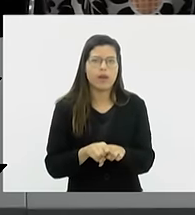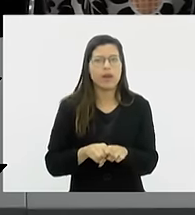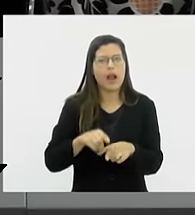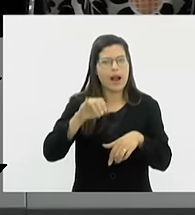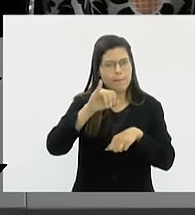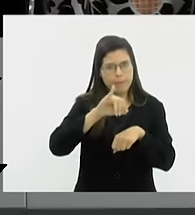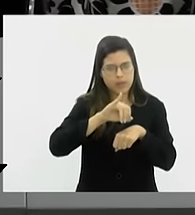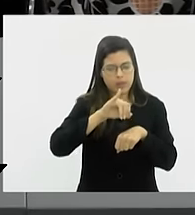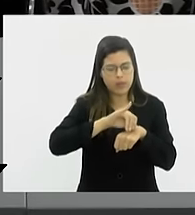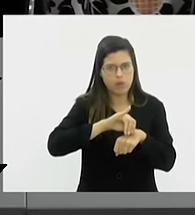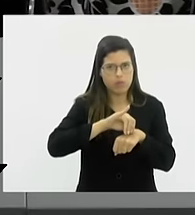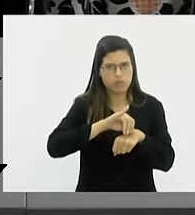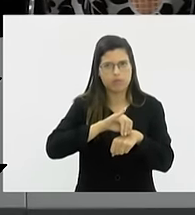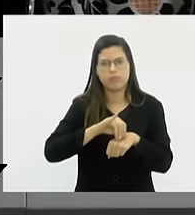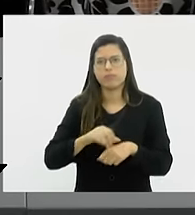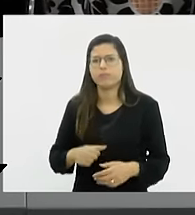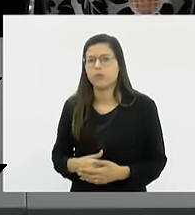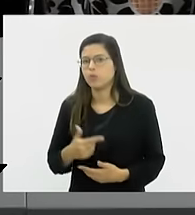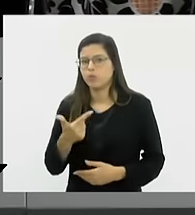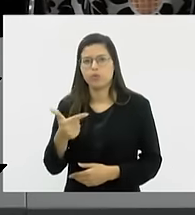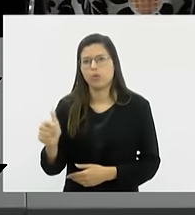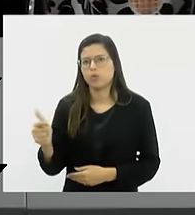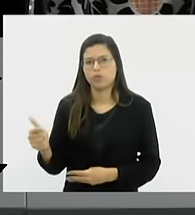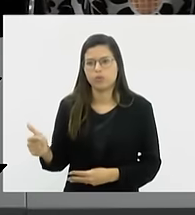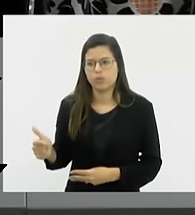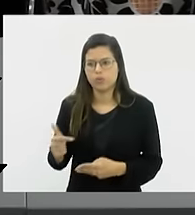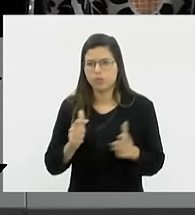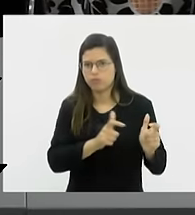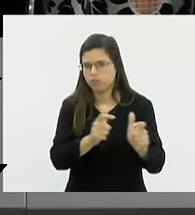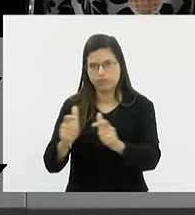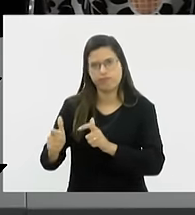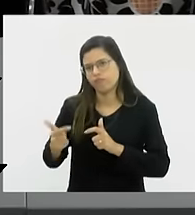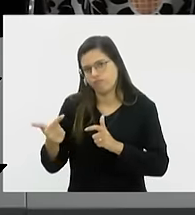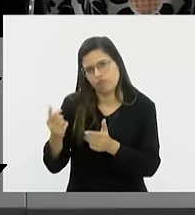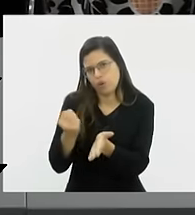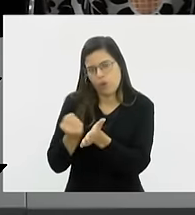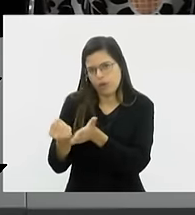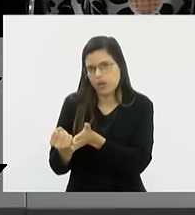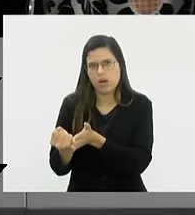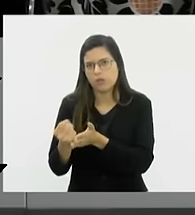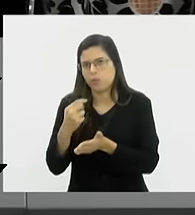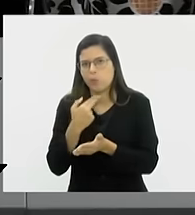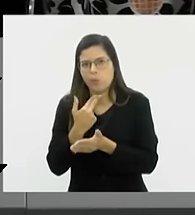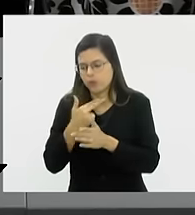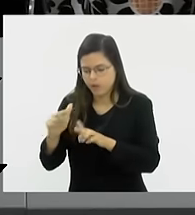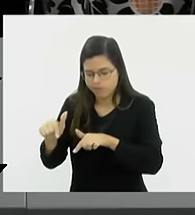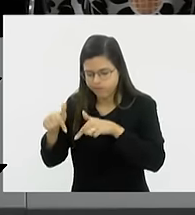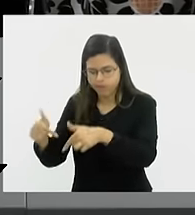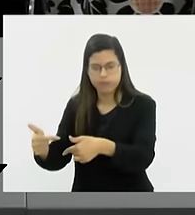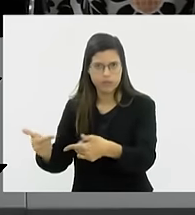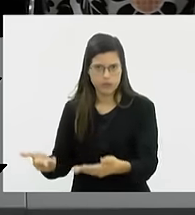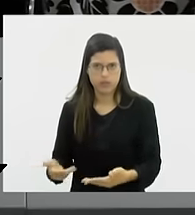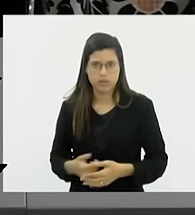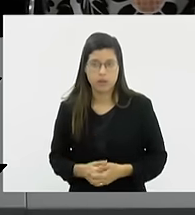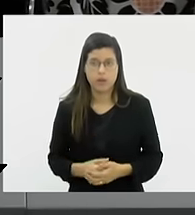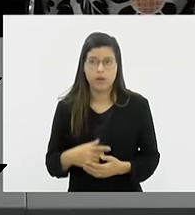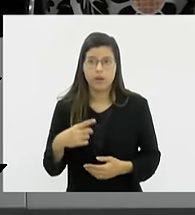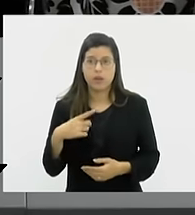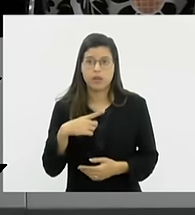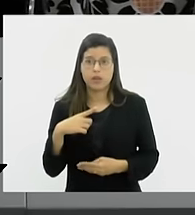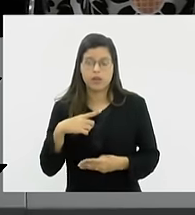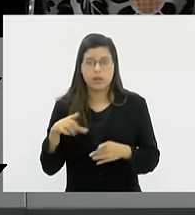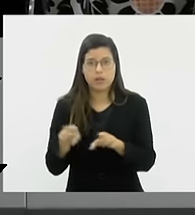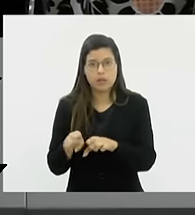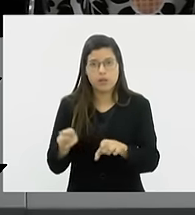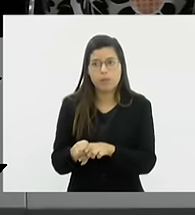não estavam cobertos por esse contrato, então não podia atuar. E constantemente nós temos demanda dentro do Detro